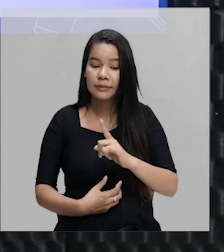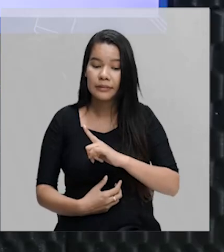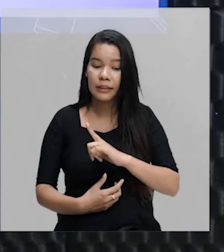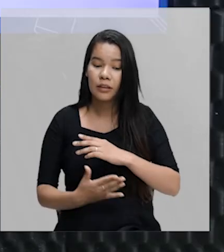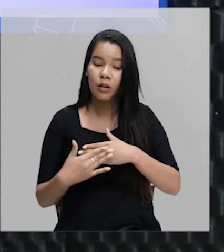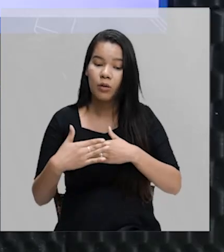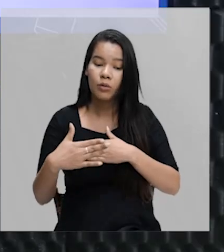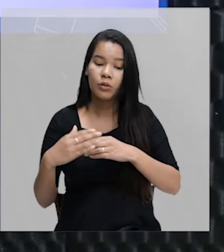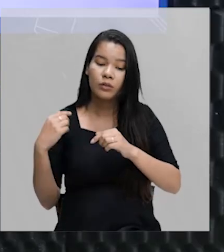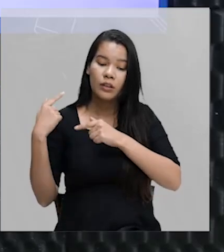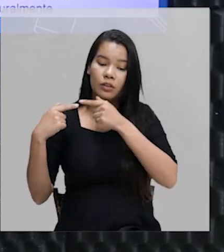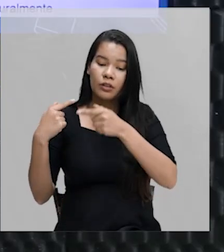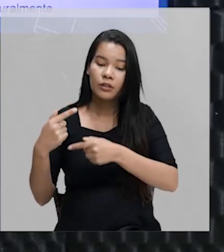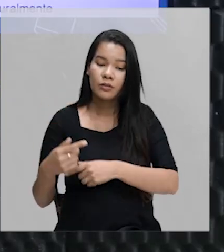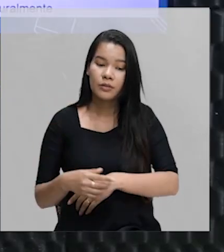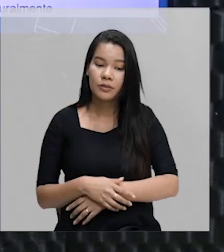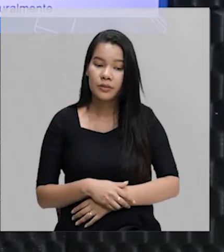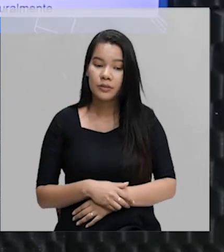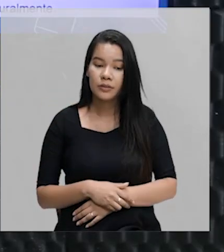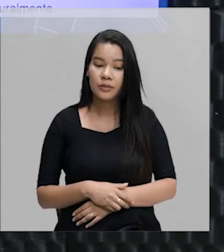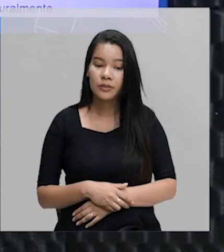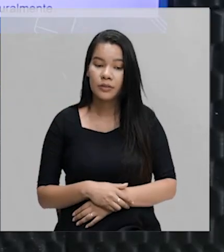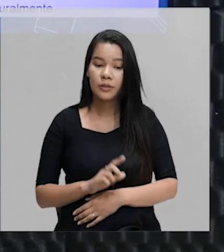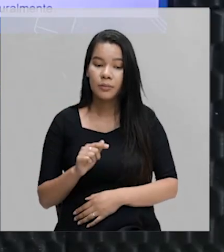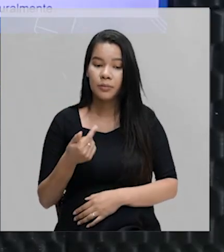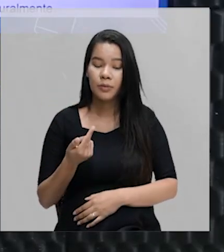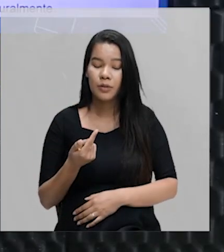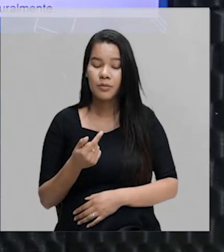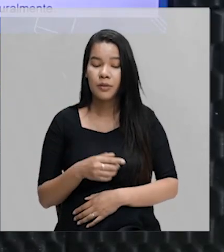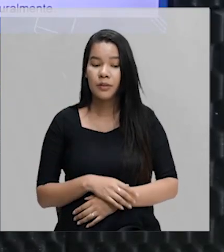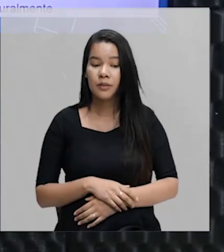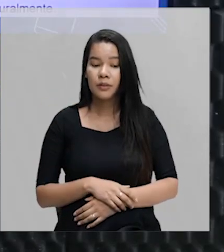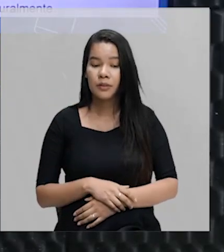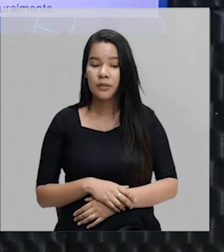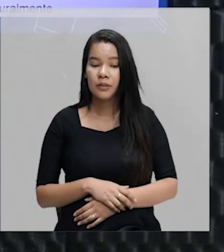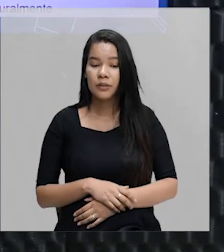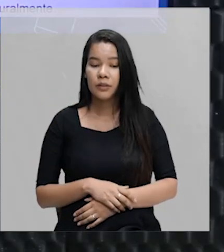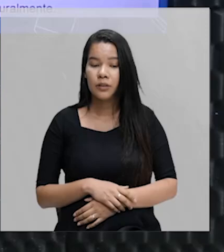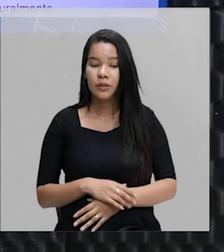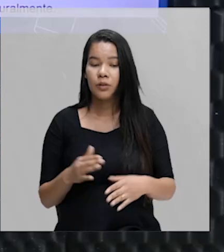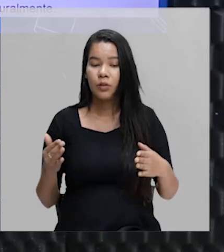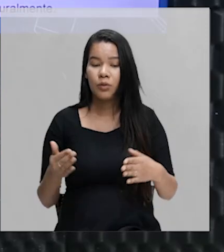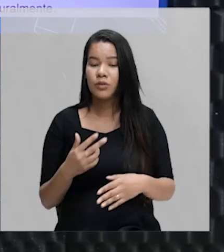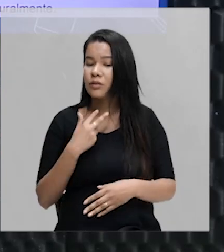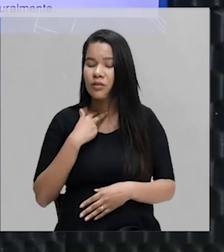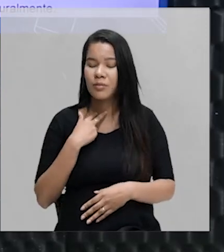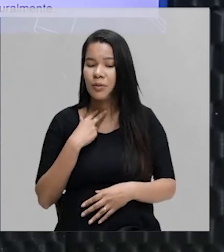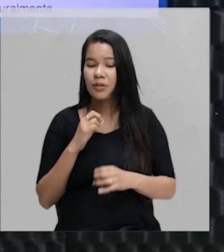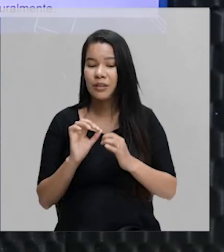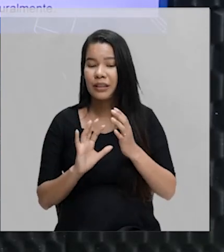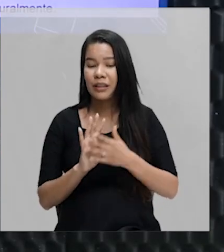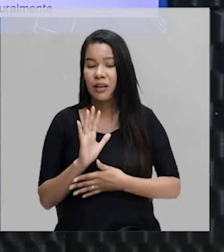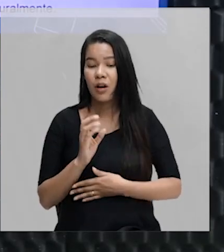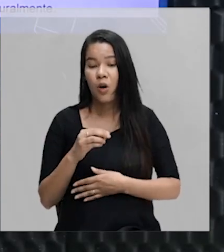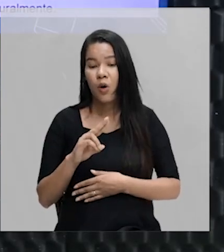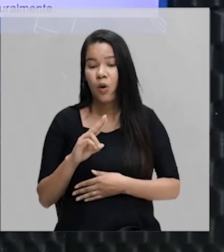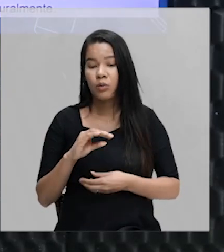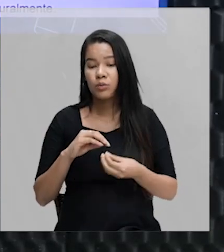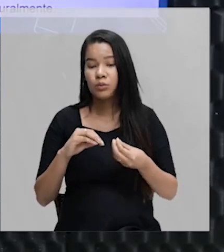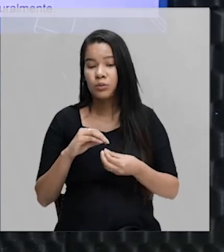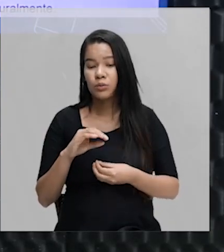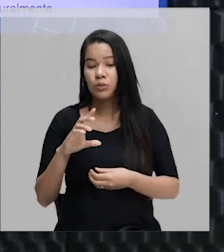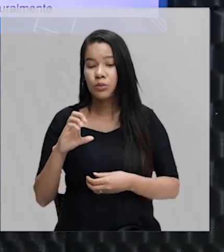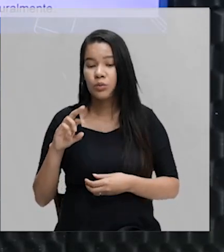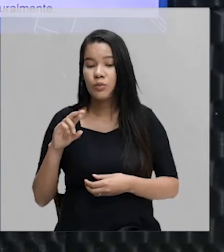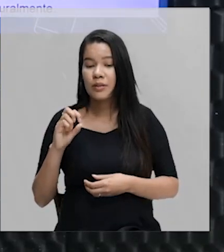longo das gerações, tá? Próxima afirmativa. Atualmente não se pode criar e cruzar